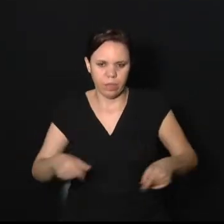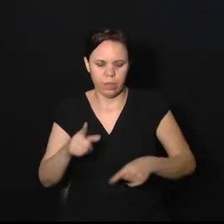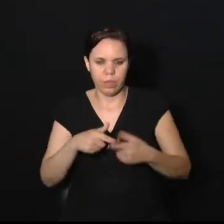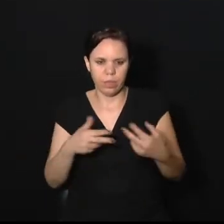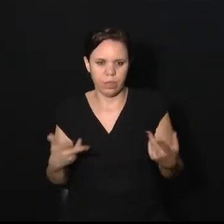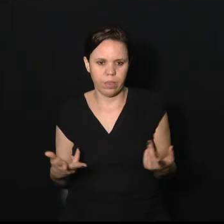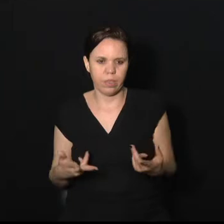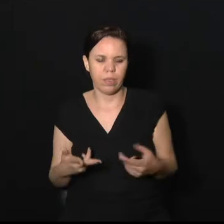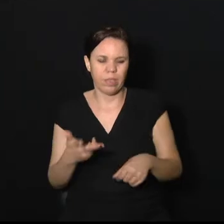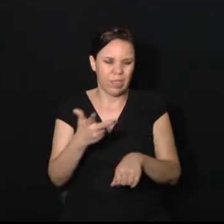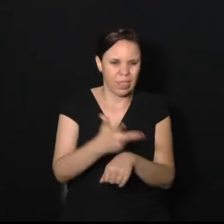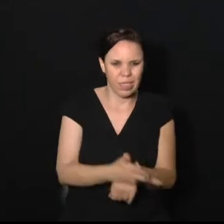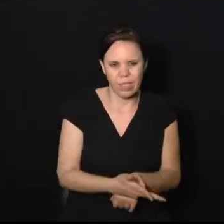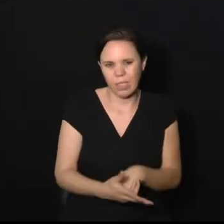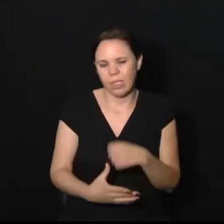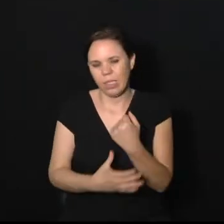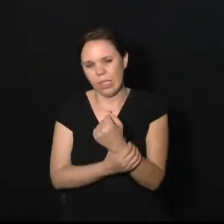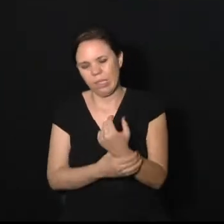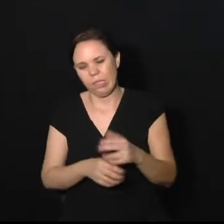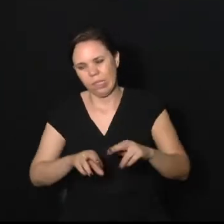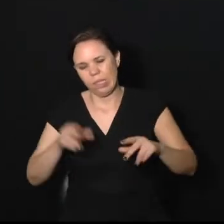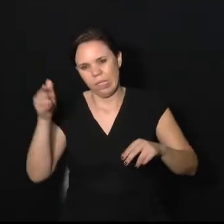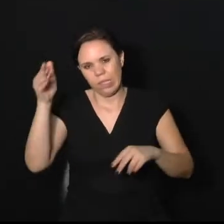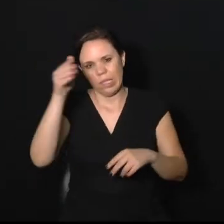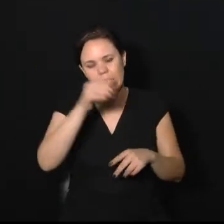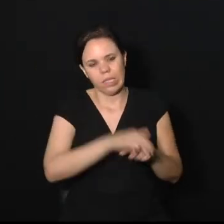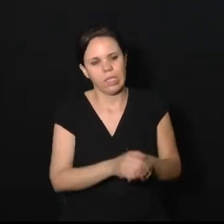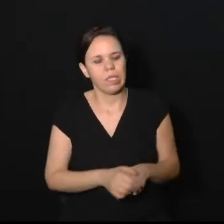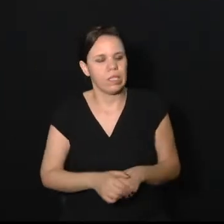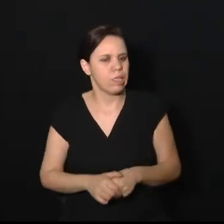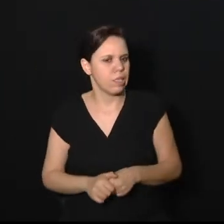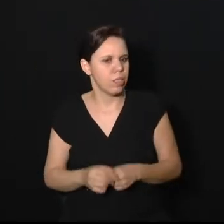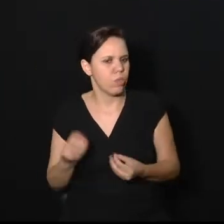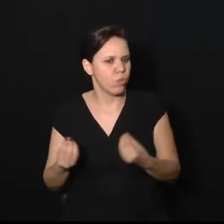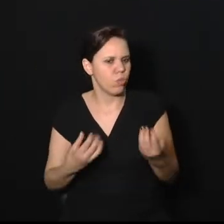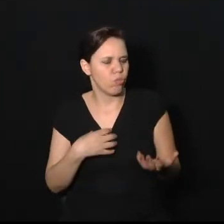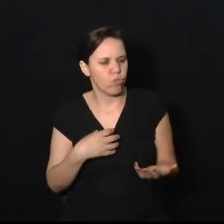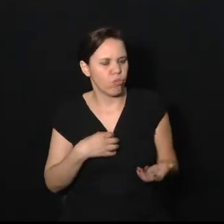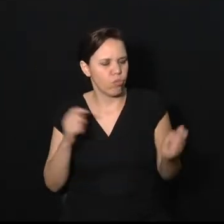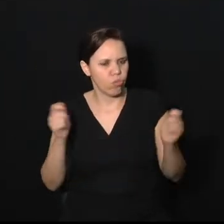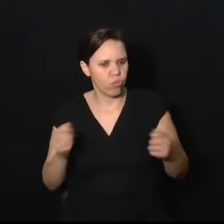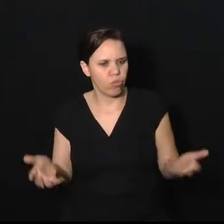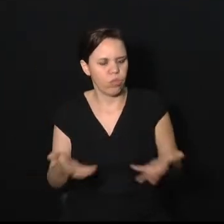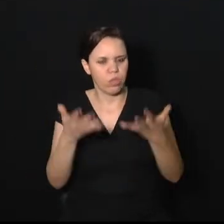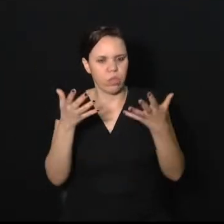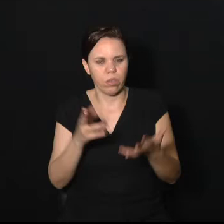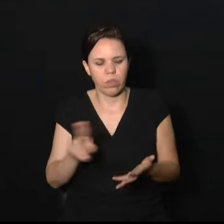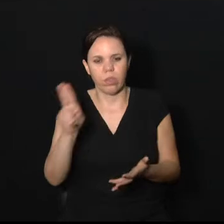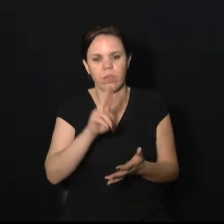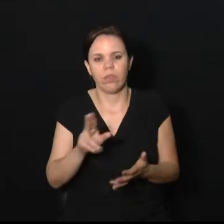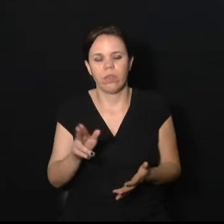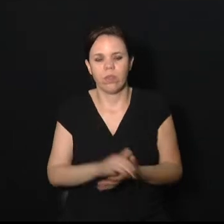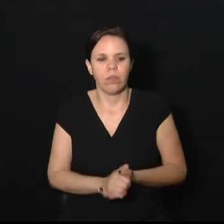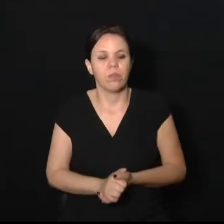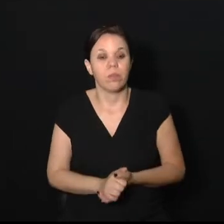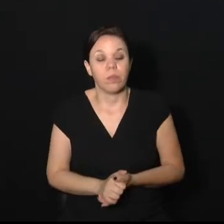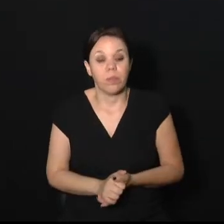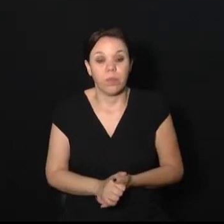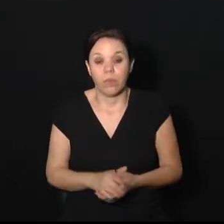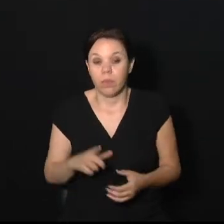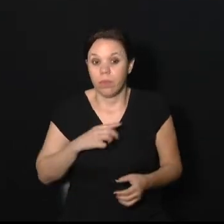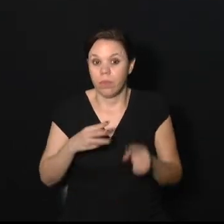cidades, como que essa geração de dados pode vir de uma maneira positiva e ser usado de uma maneira positiva. Então, aqui tem